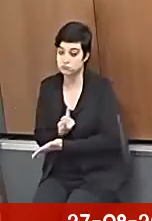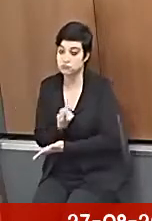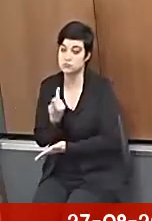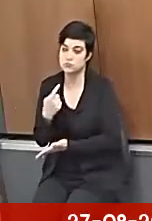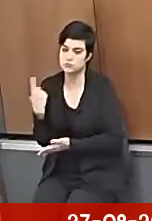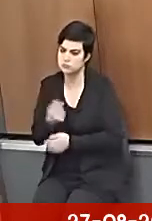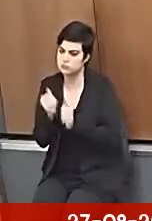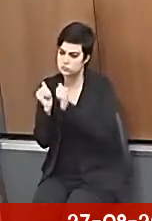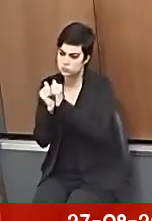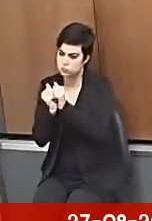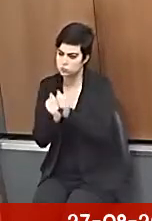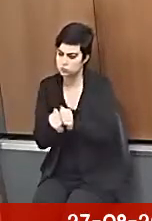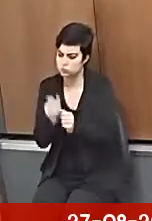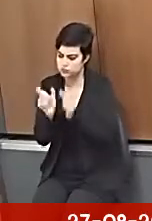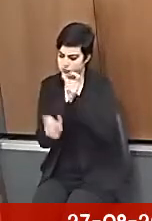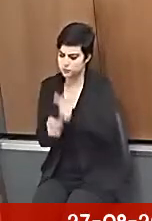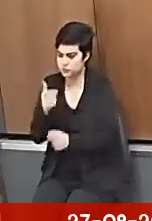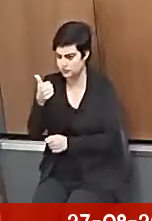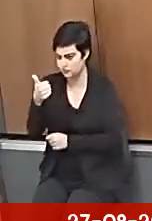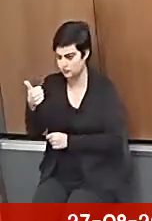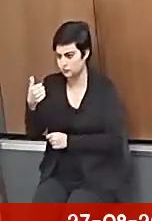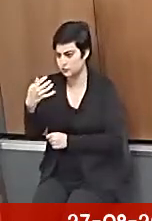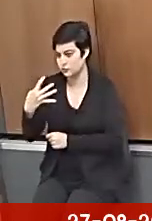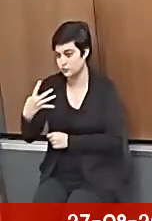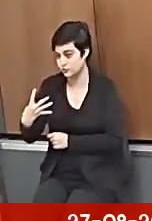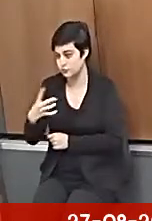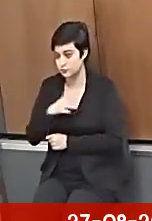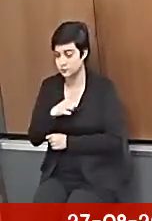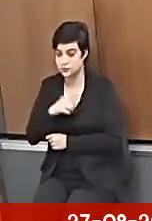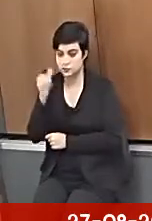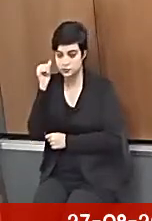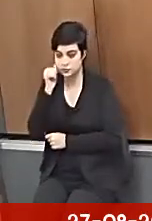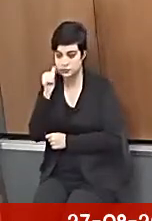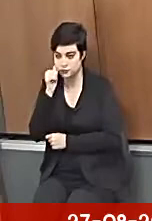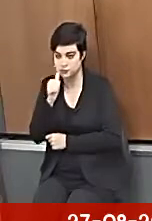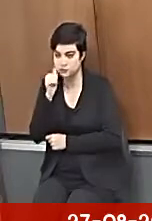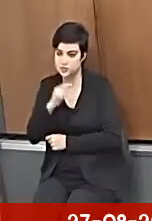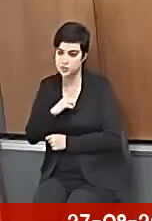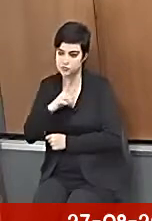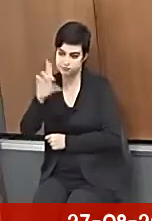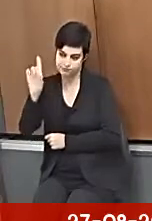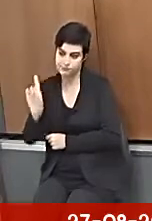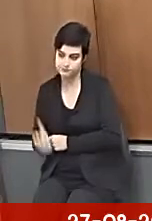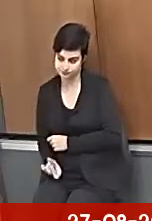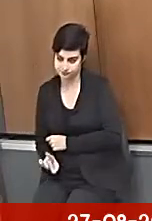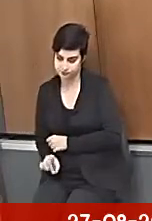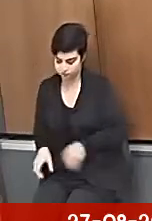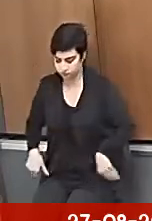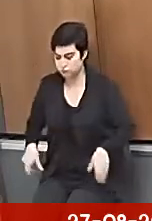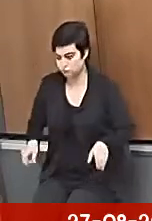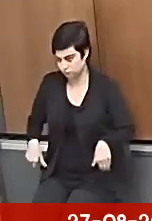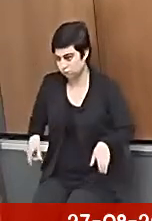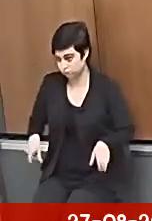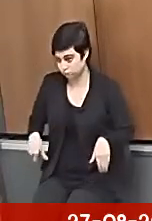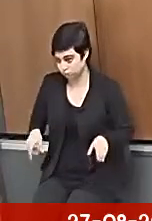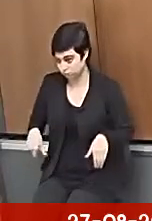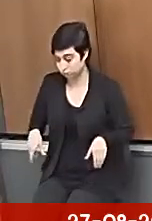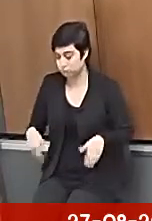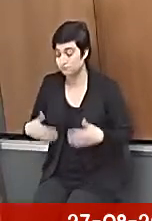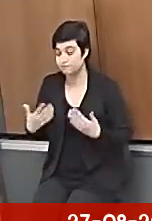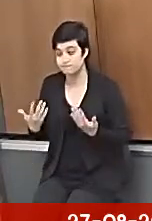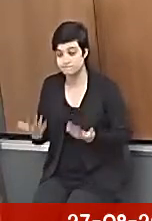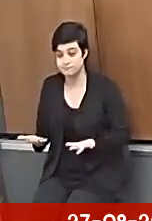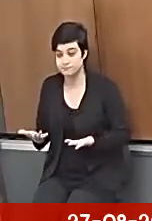114 imigrantes tinham uma com portadores necessidades ela tava de uma cadeirante né e